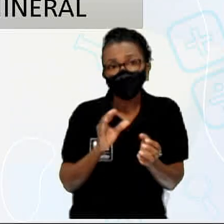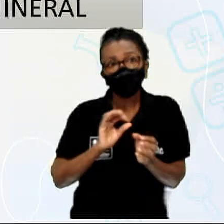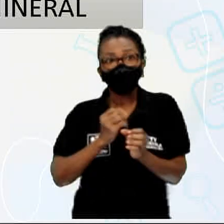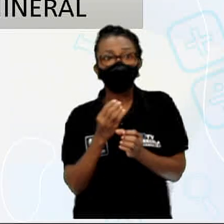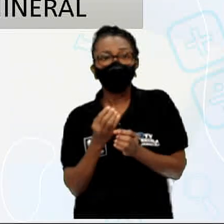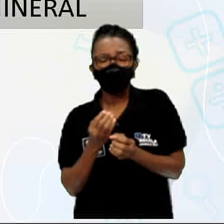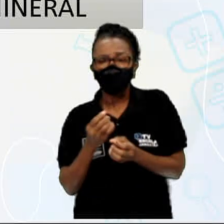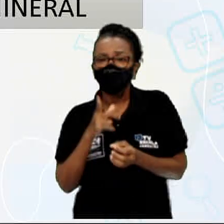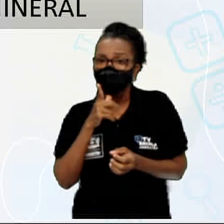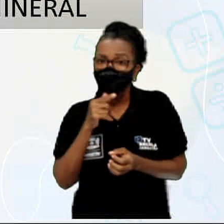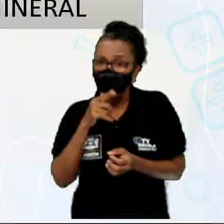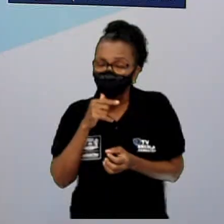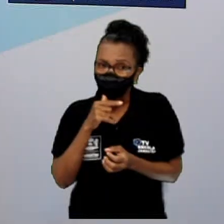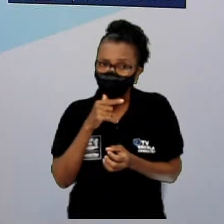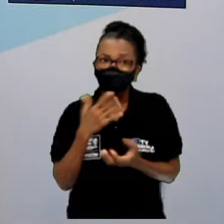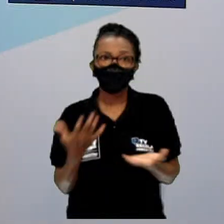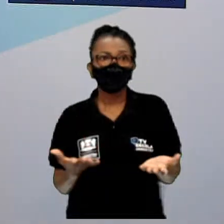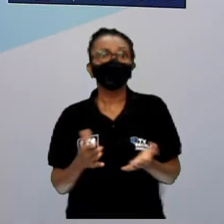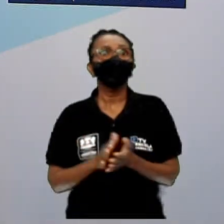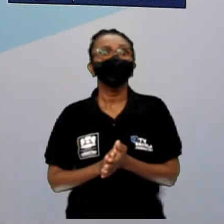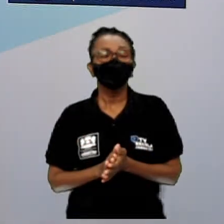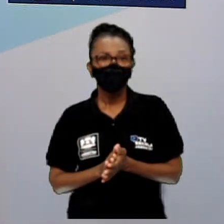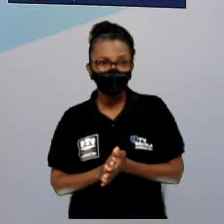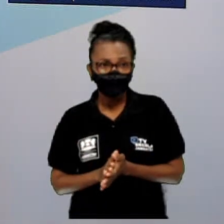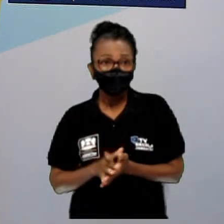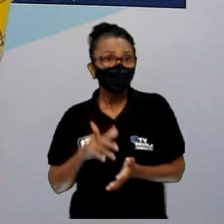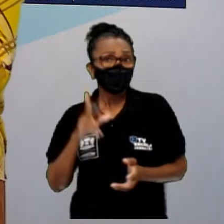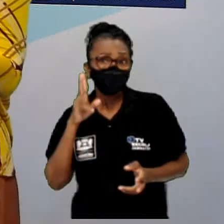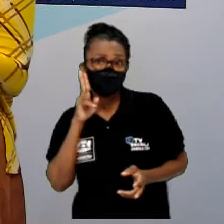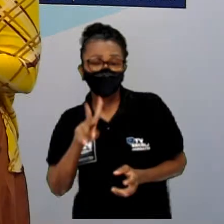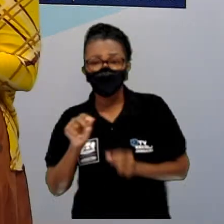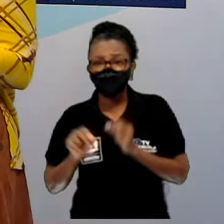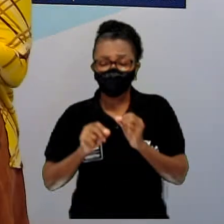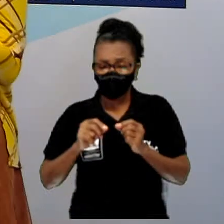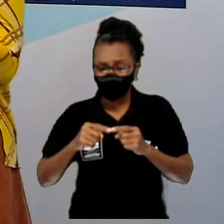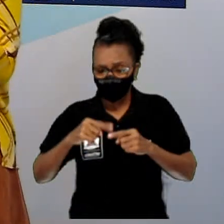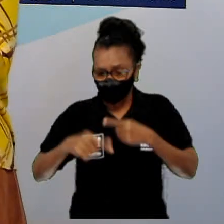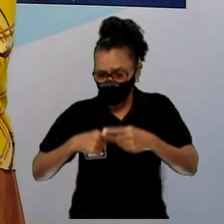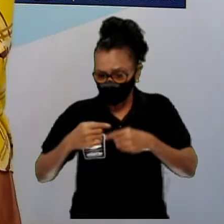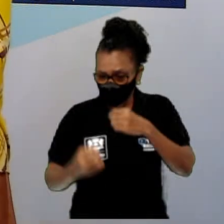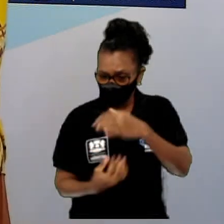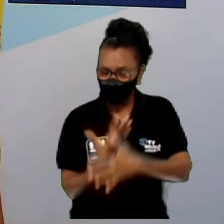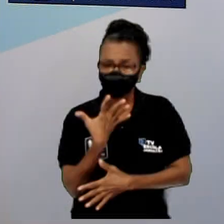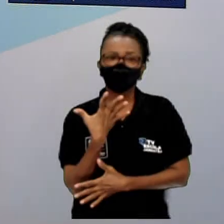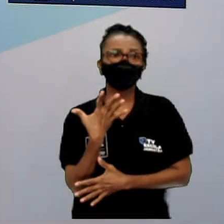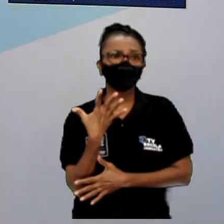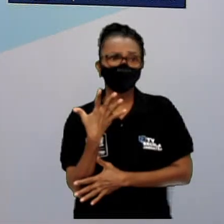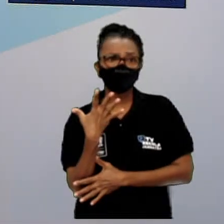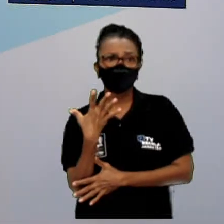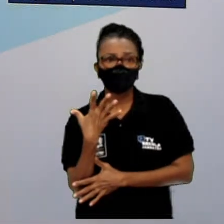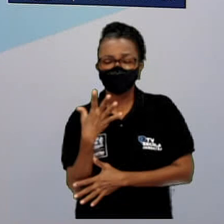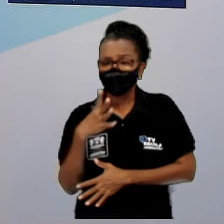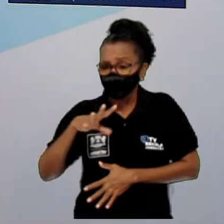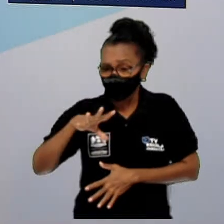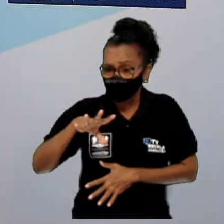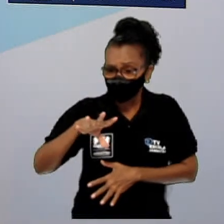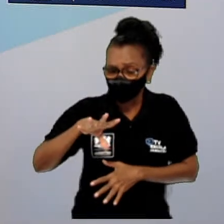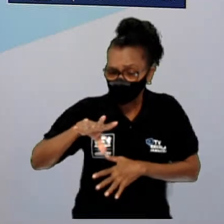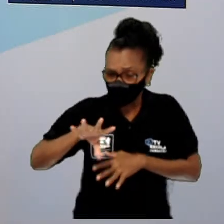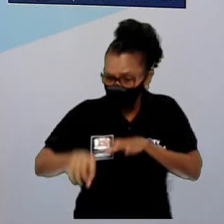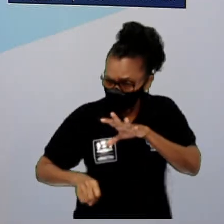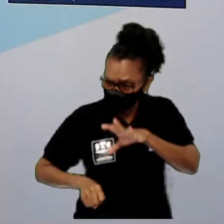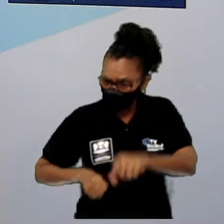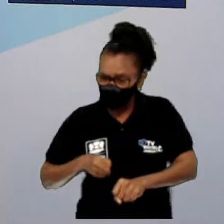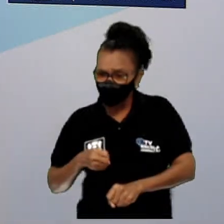algumas matérias-primas, né? Que são materiais que são extraídos de forma natural, ou seja, que